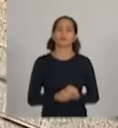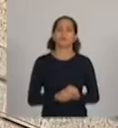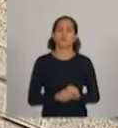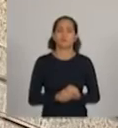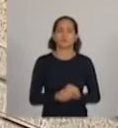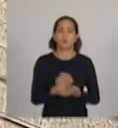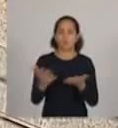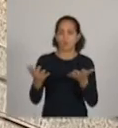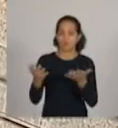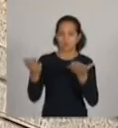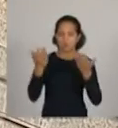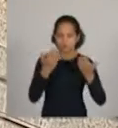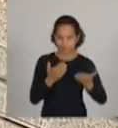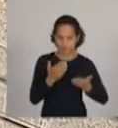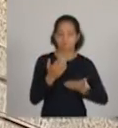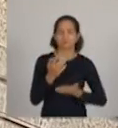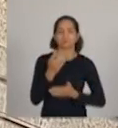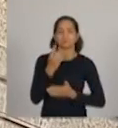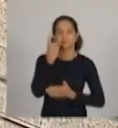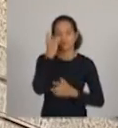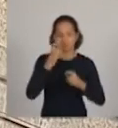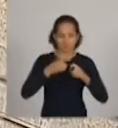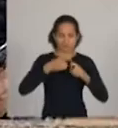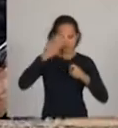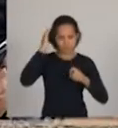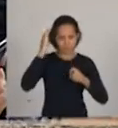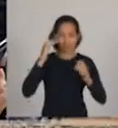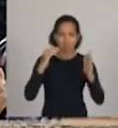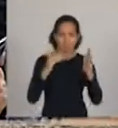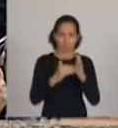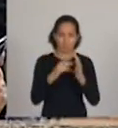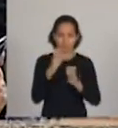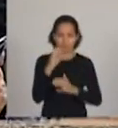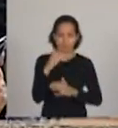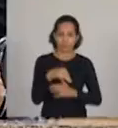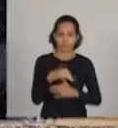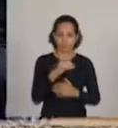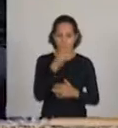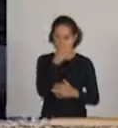Com a palavra o deputado doutor Hércules, pelo tempo de 5 minutos.